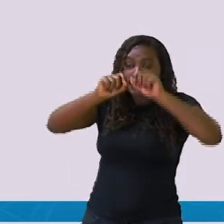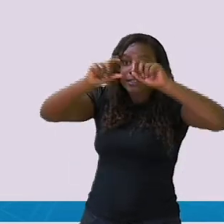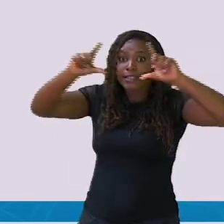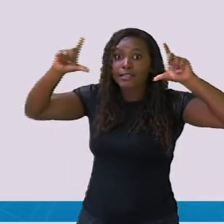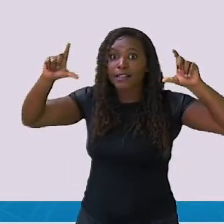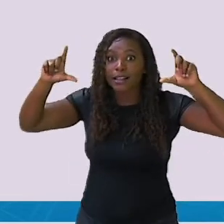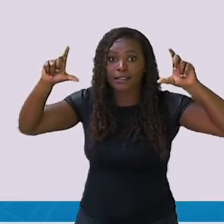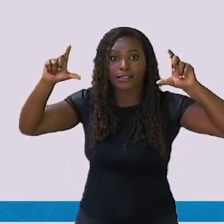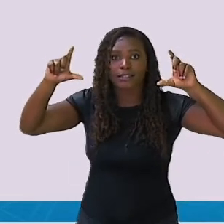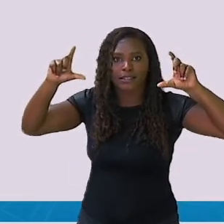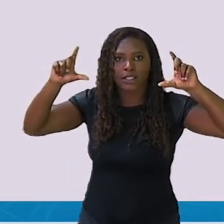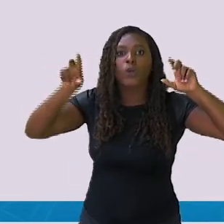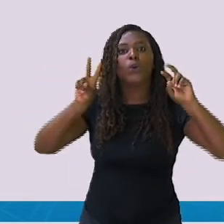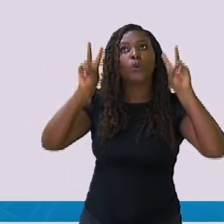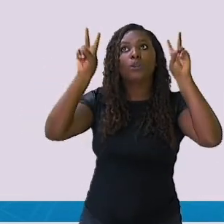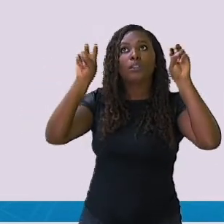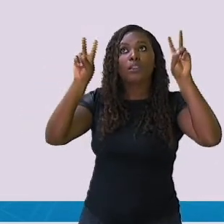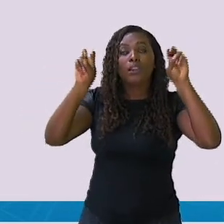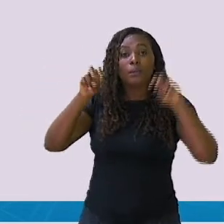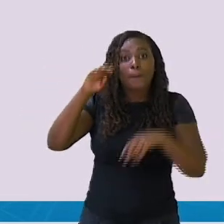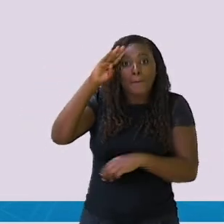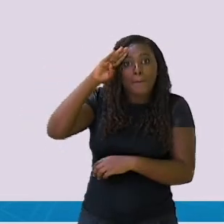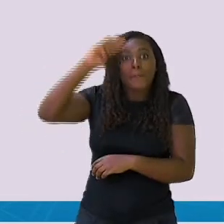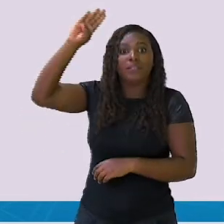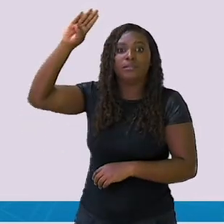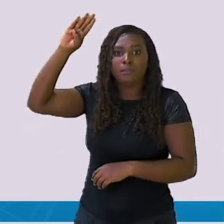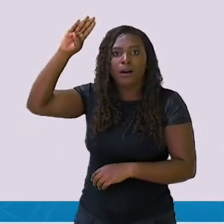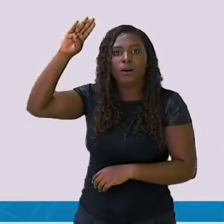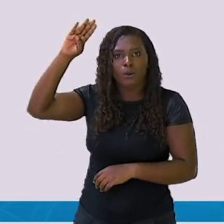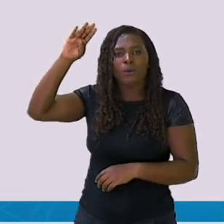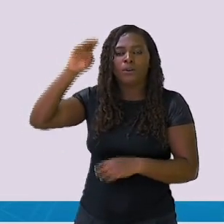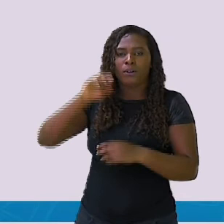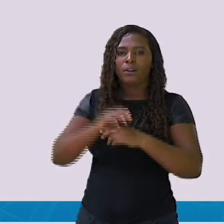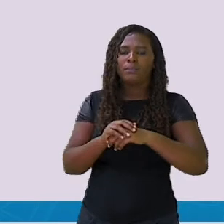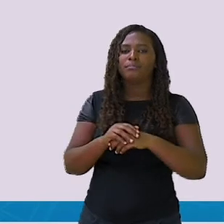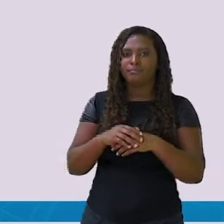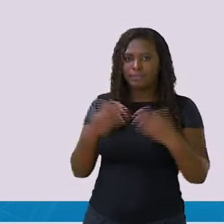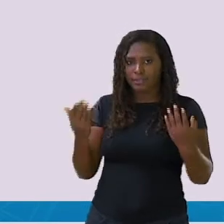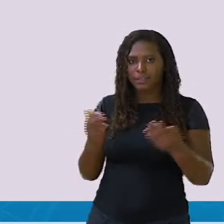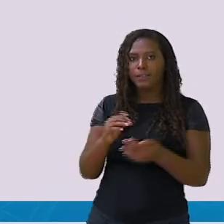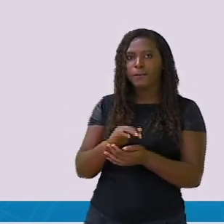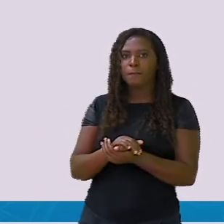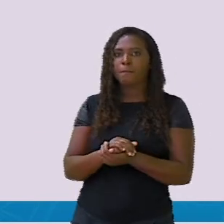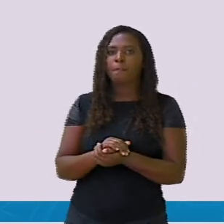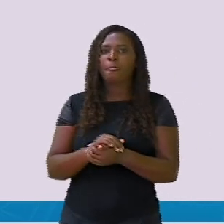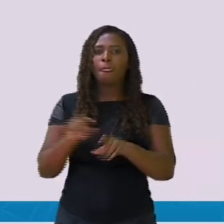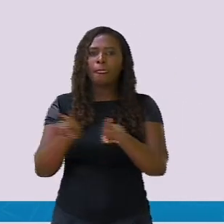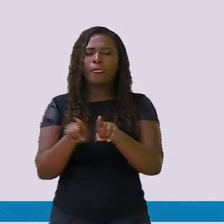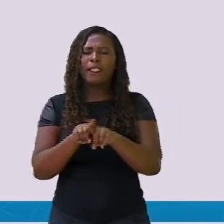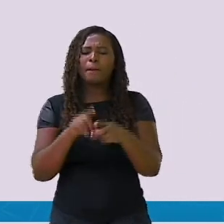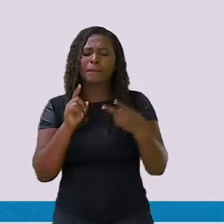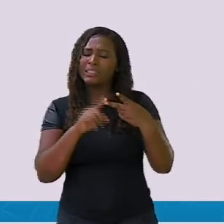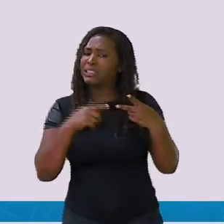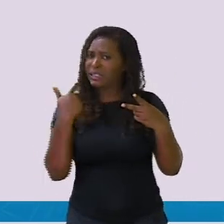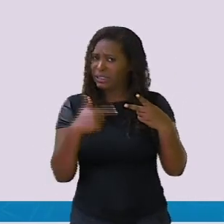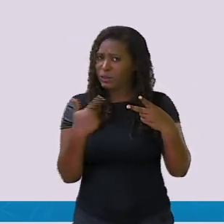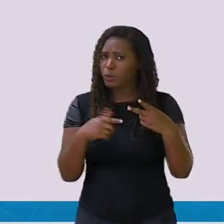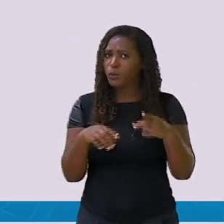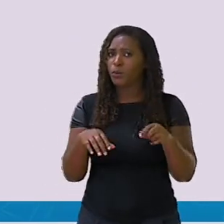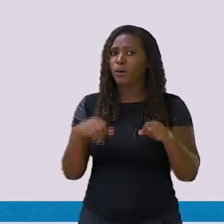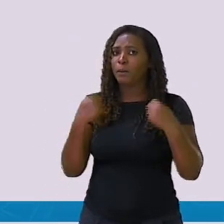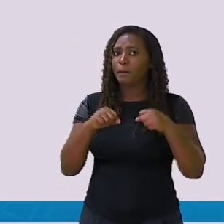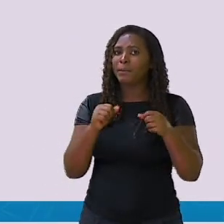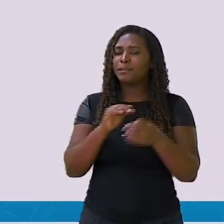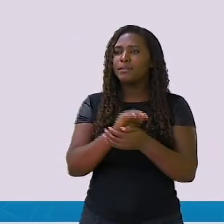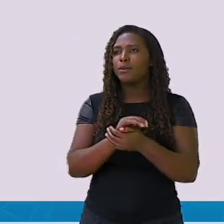seja chamativa, para quando você olhar você falar, estou falando disso. Segunda coisa, faça conexões a